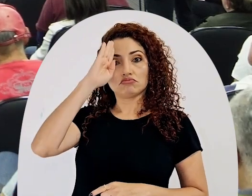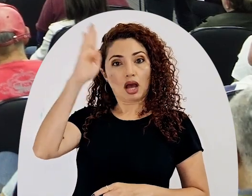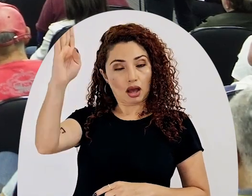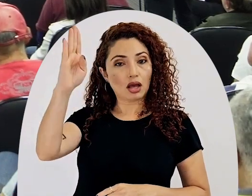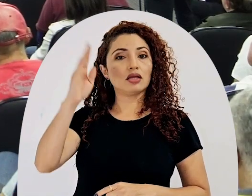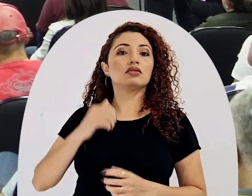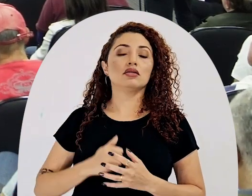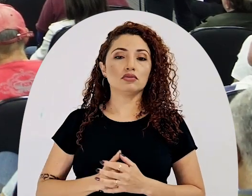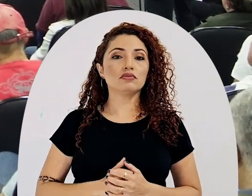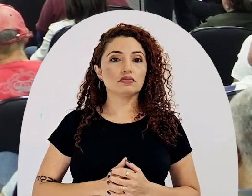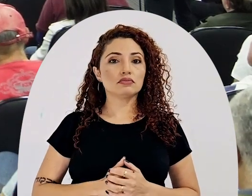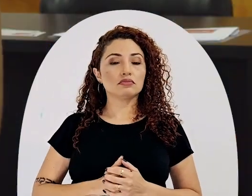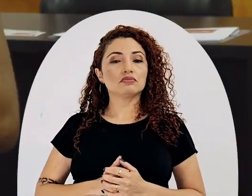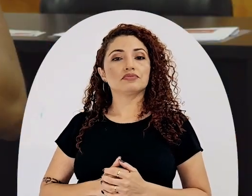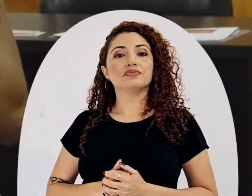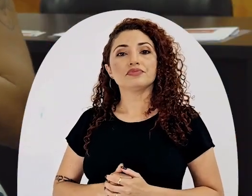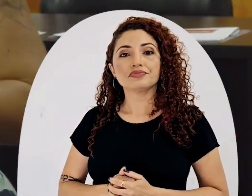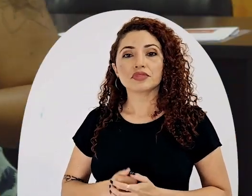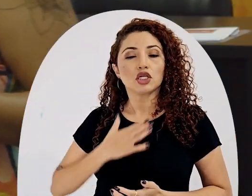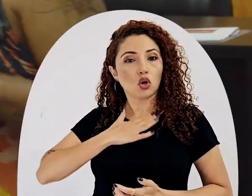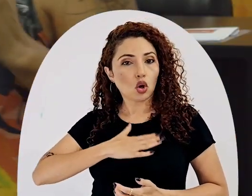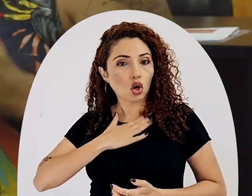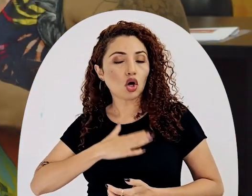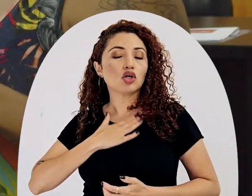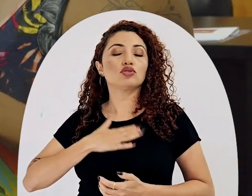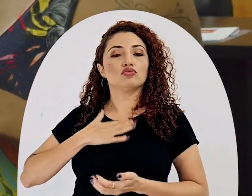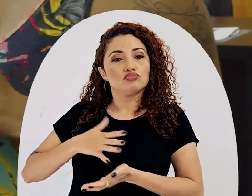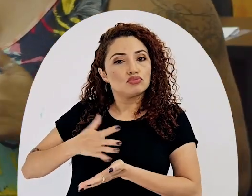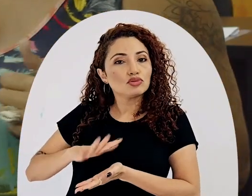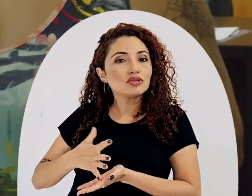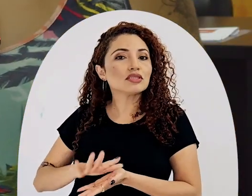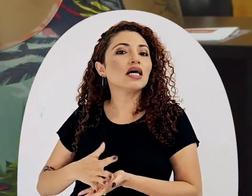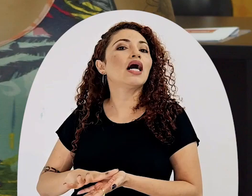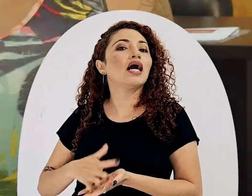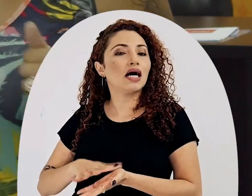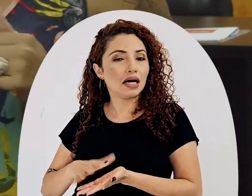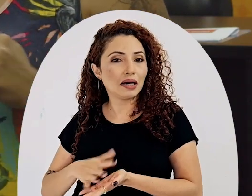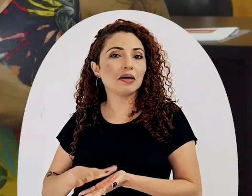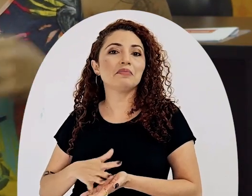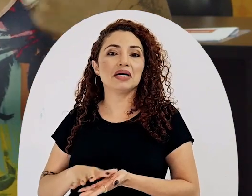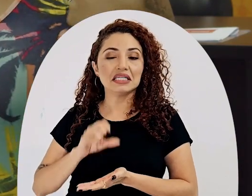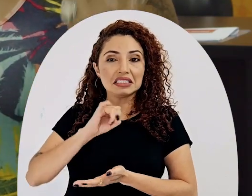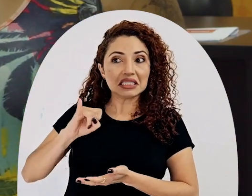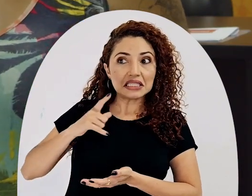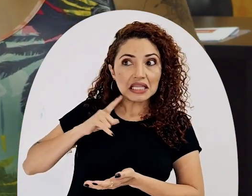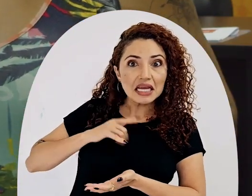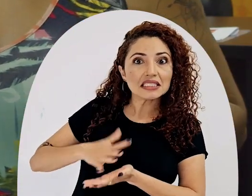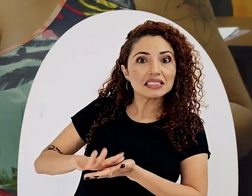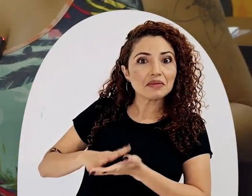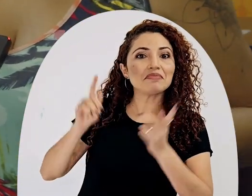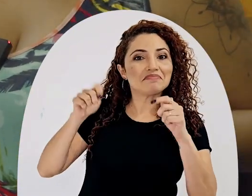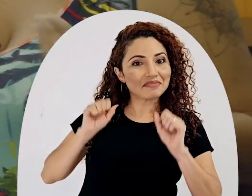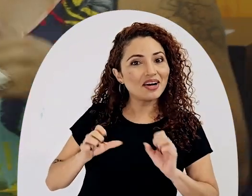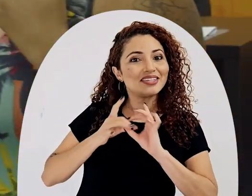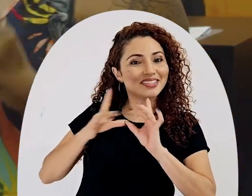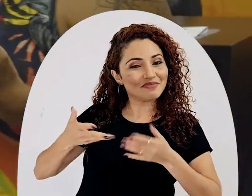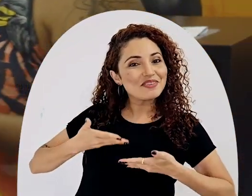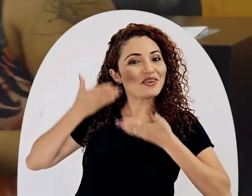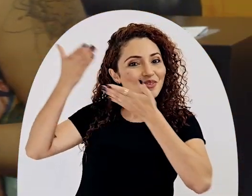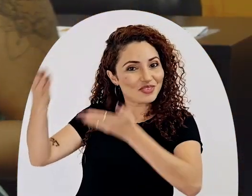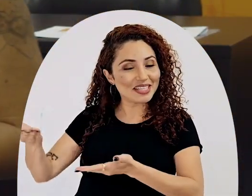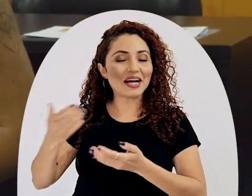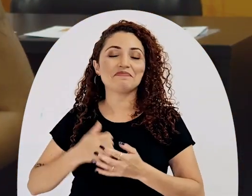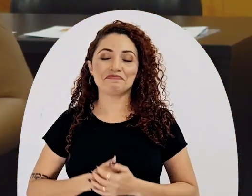samba, tá, gente? Então podem me chamar aonde tiver um samba bem bacana aqui em Santo André. Para além disso, eu tenho algumas formações, né? Fiz